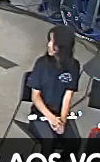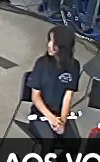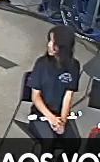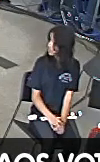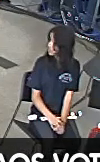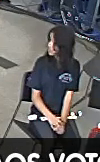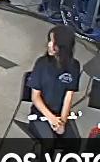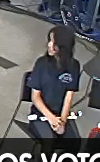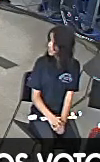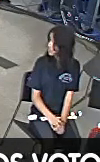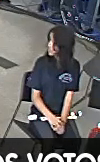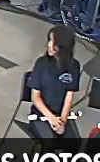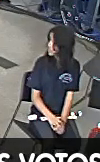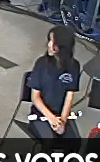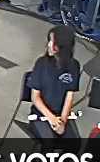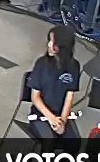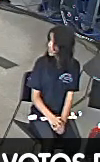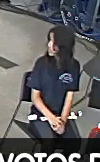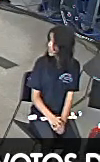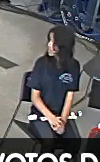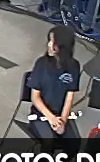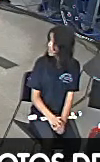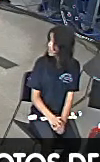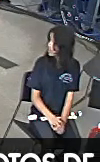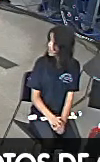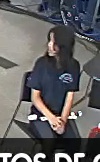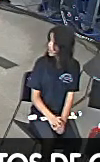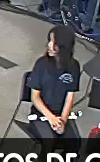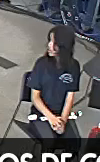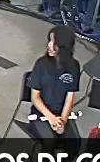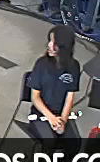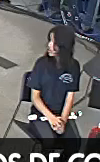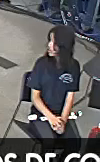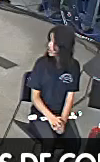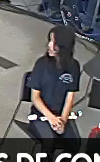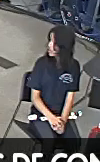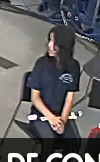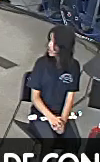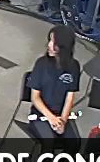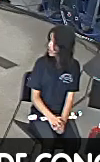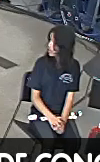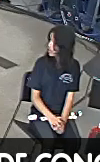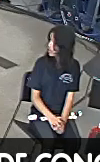como religioso, membro da família dominicana,